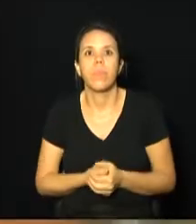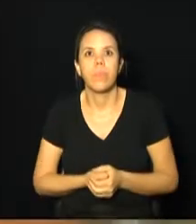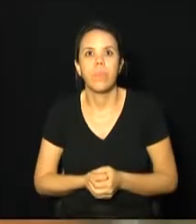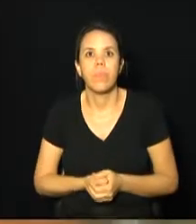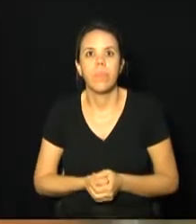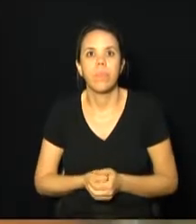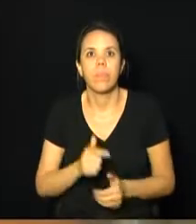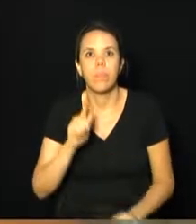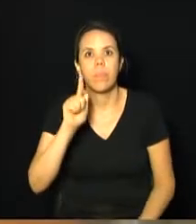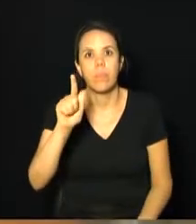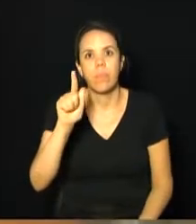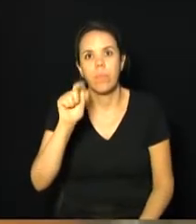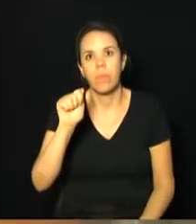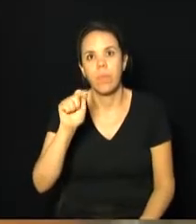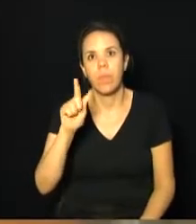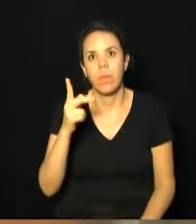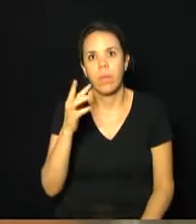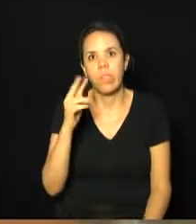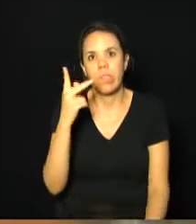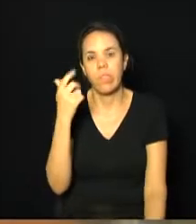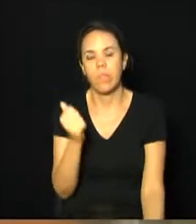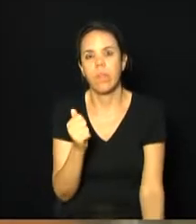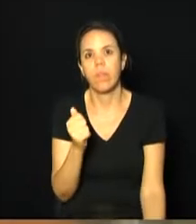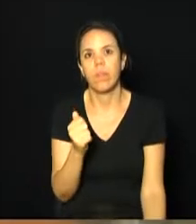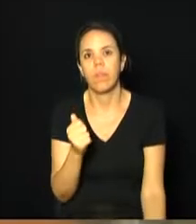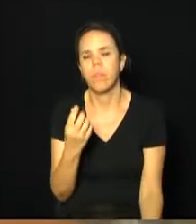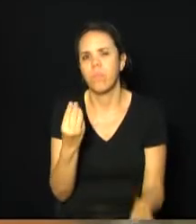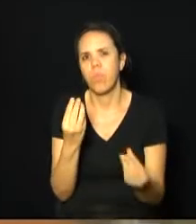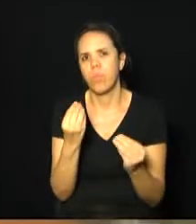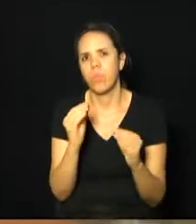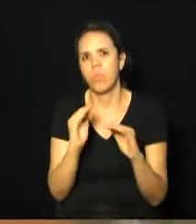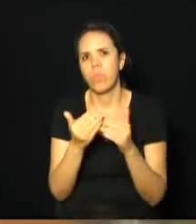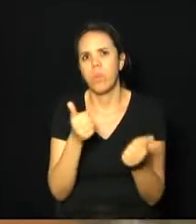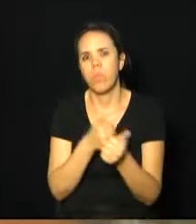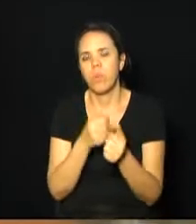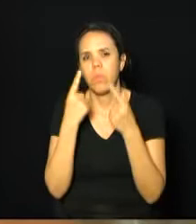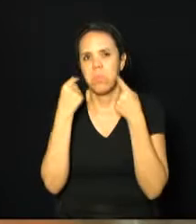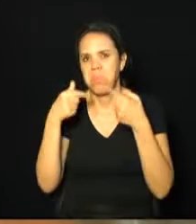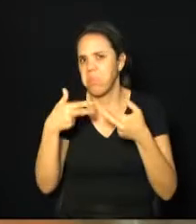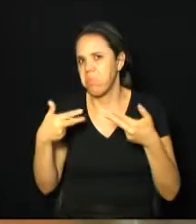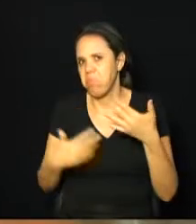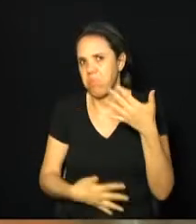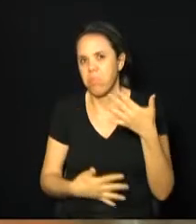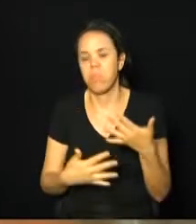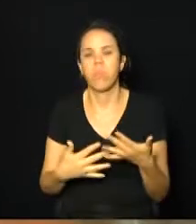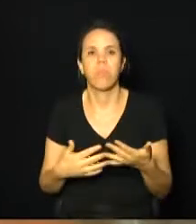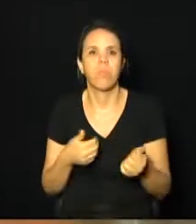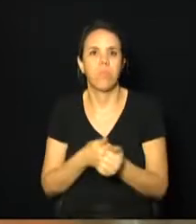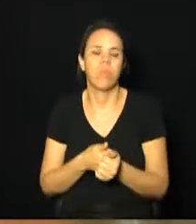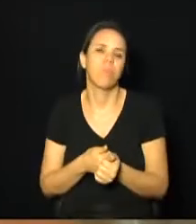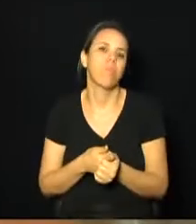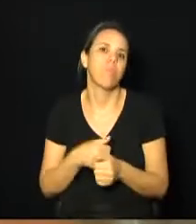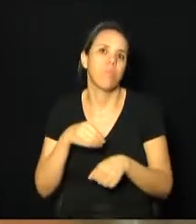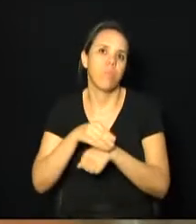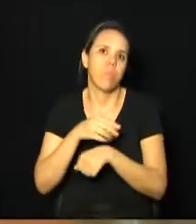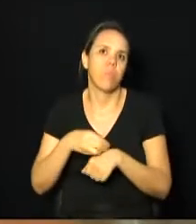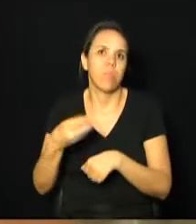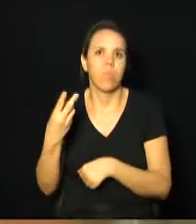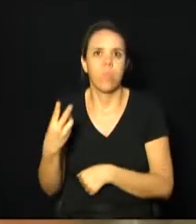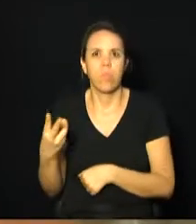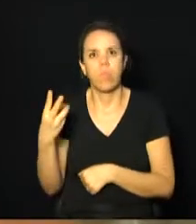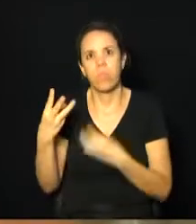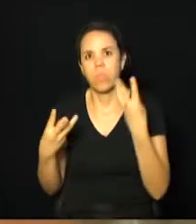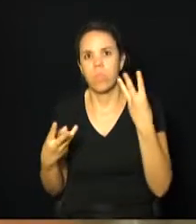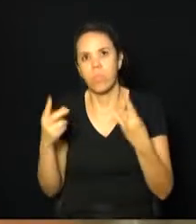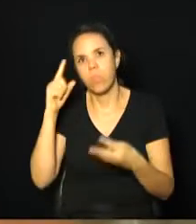do Gargantilha, Recanto, Monte Belo, Carlos Gomes, e todos eles eu passo 2, 3 dias